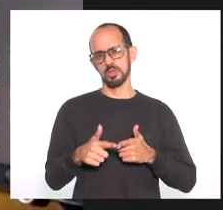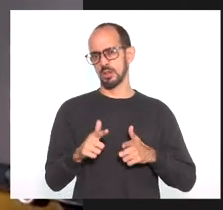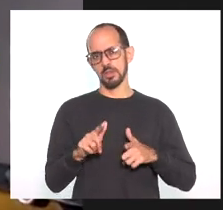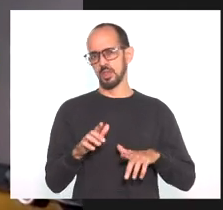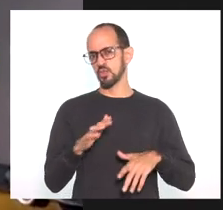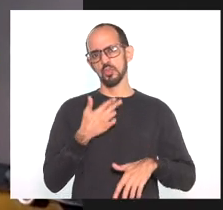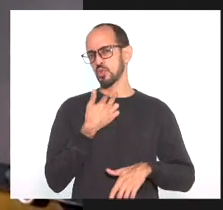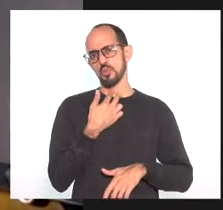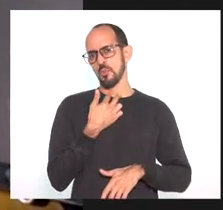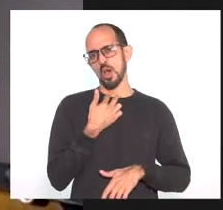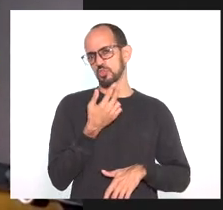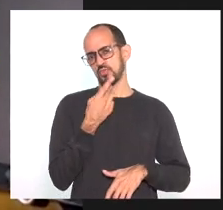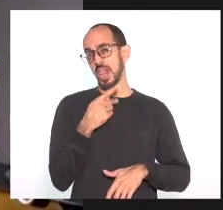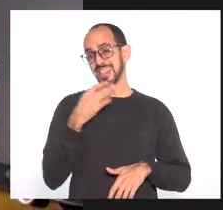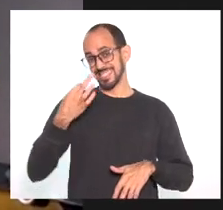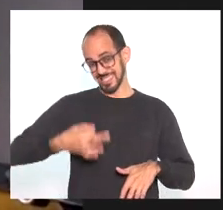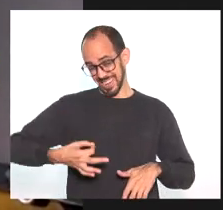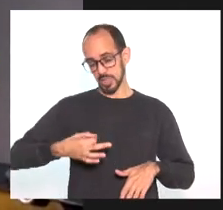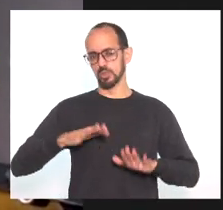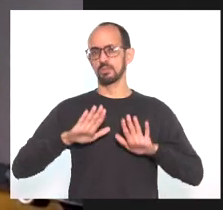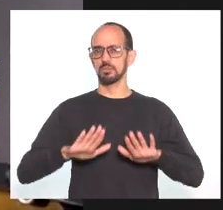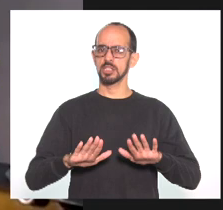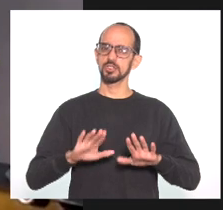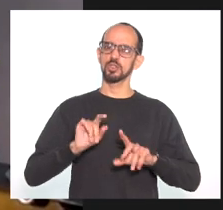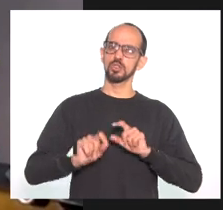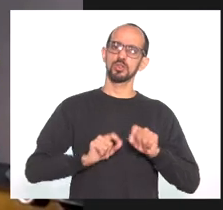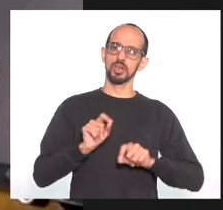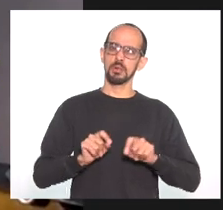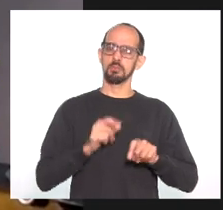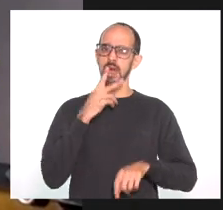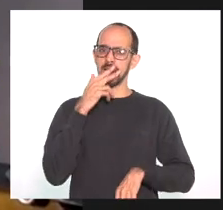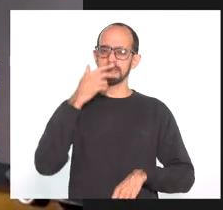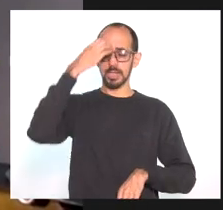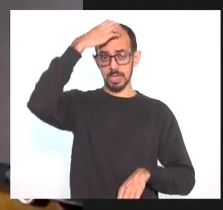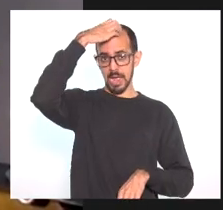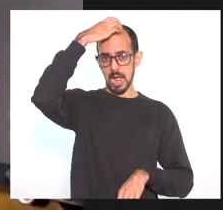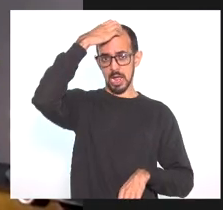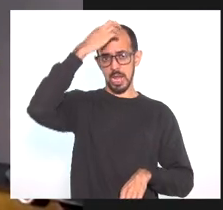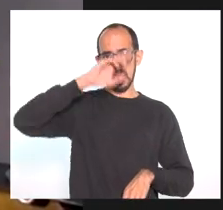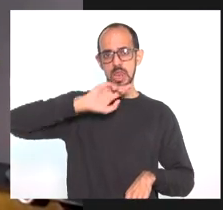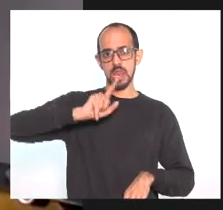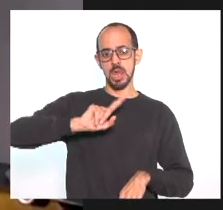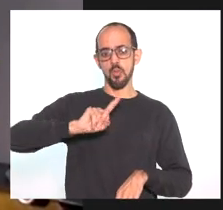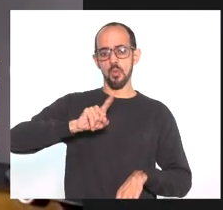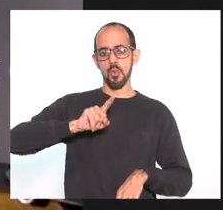toda certeza, de que Angra não é considerado município limítrofe. E isso